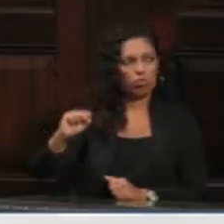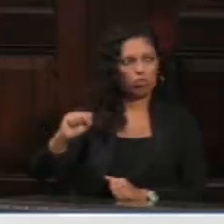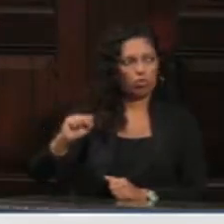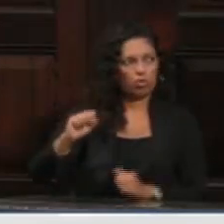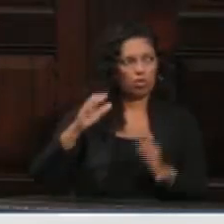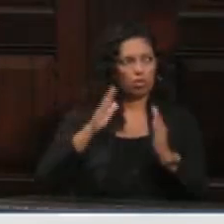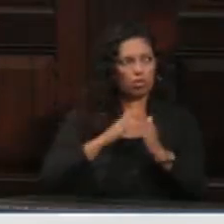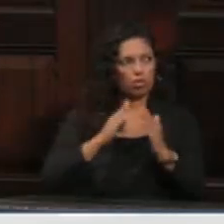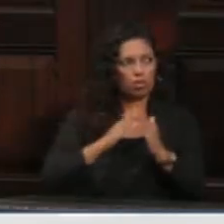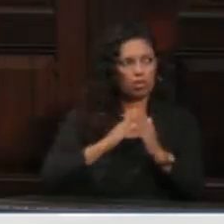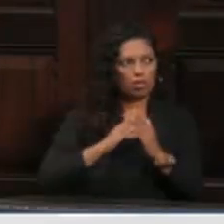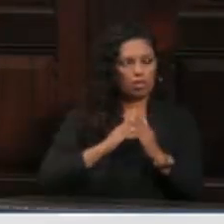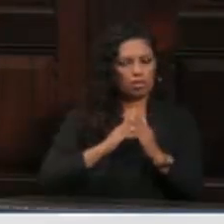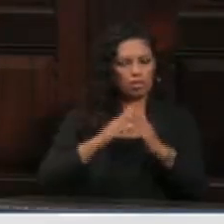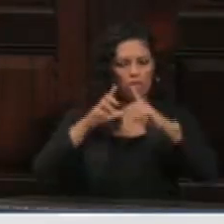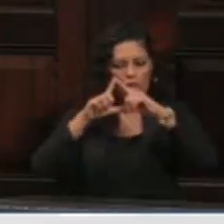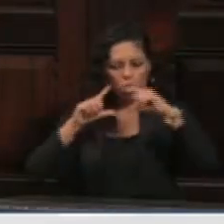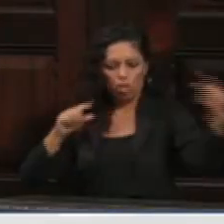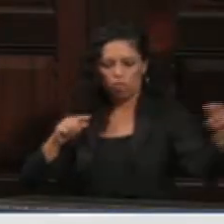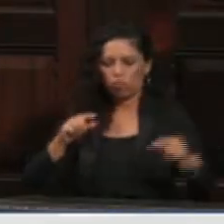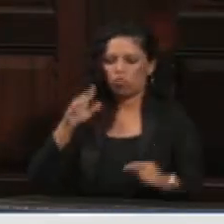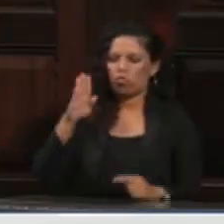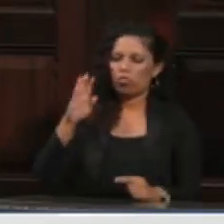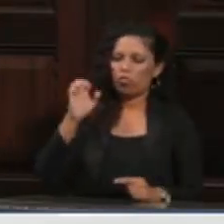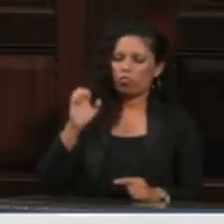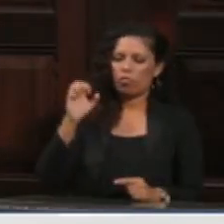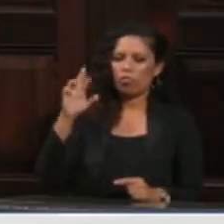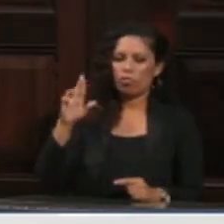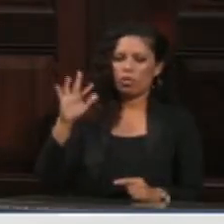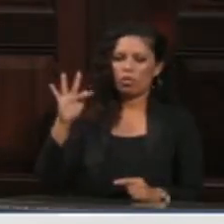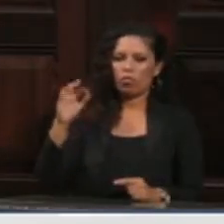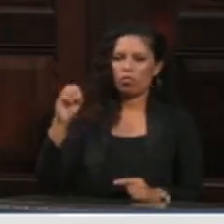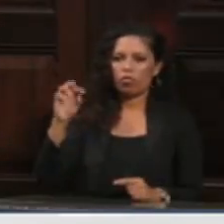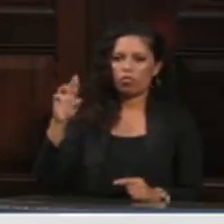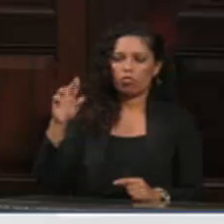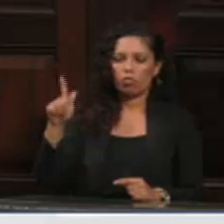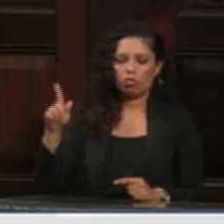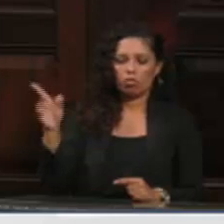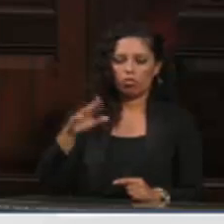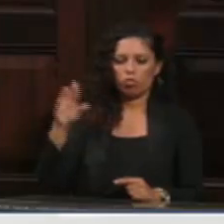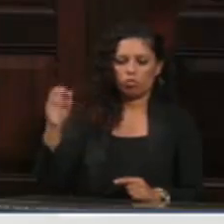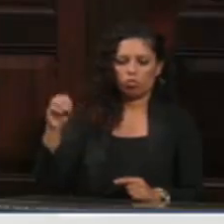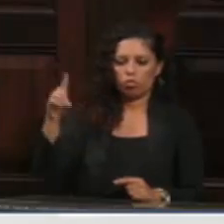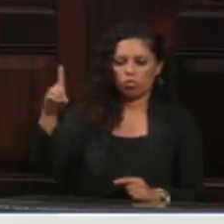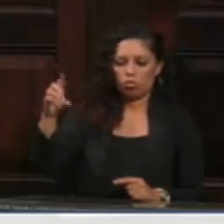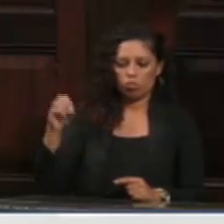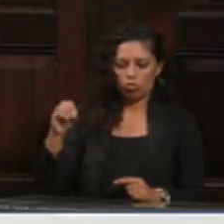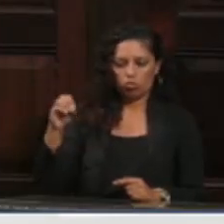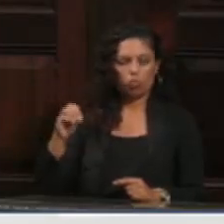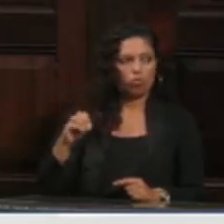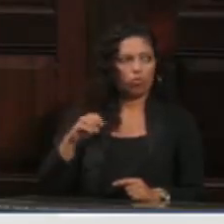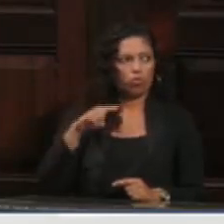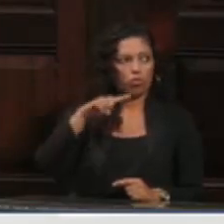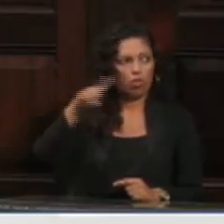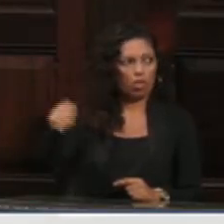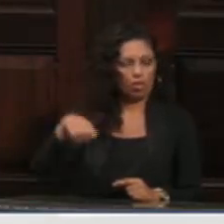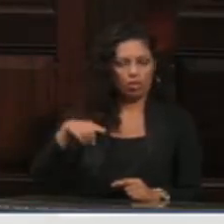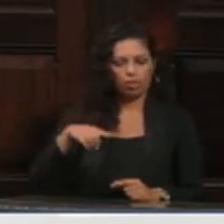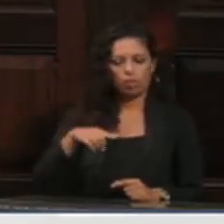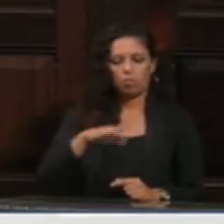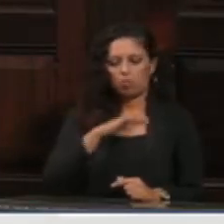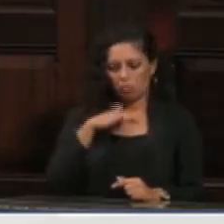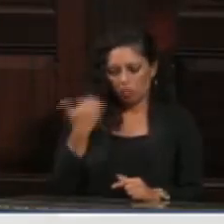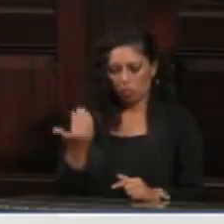moradora de Belfor Roxo, que foi mais uma vítima do crime de homicídio